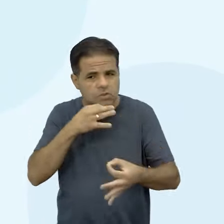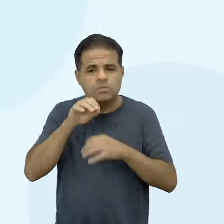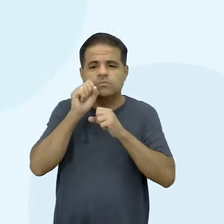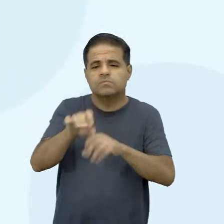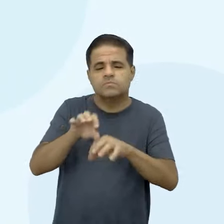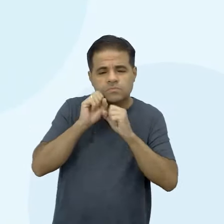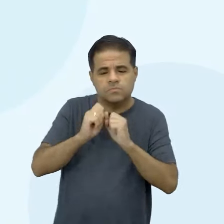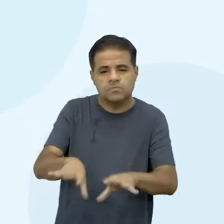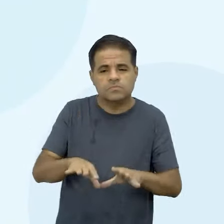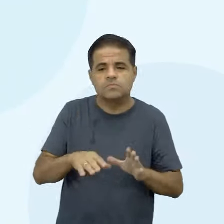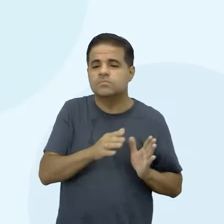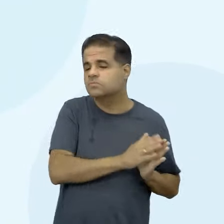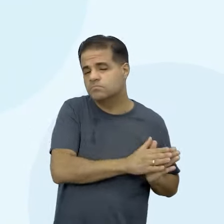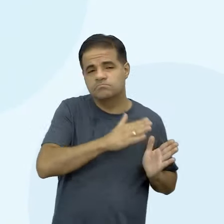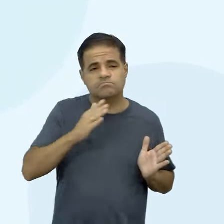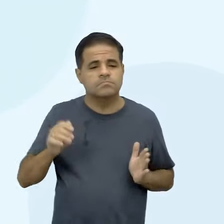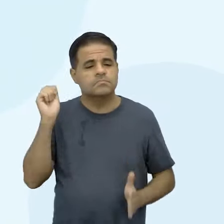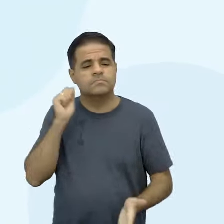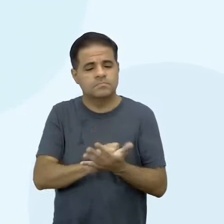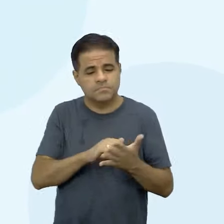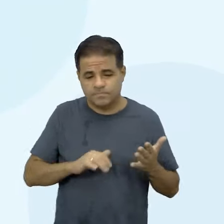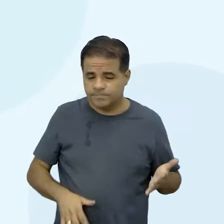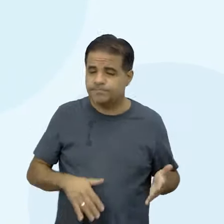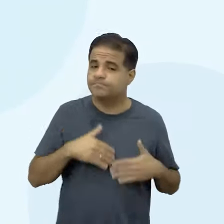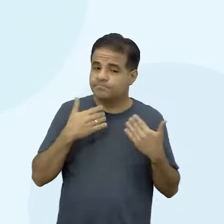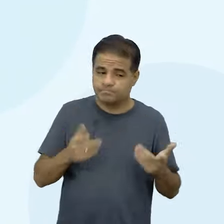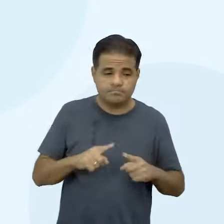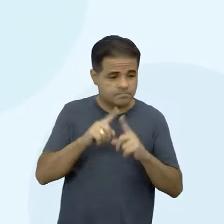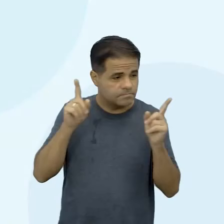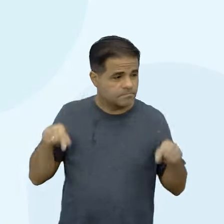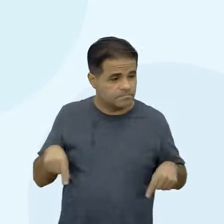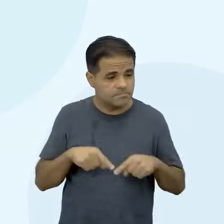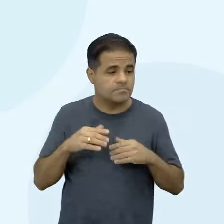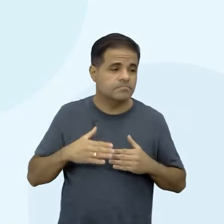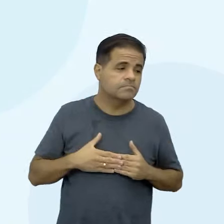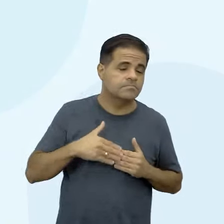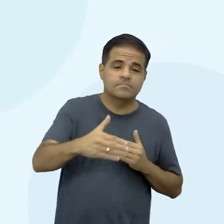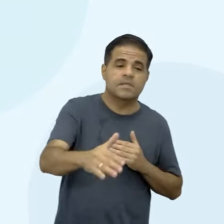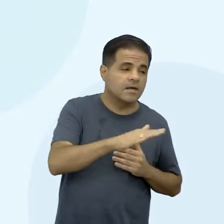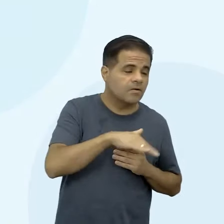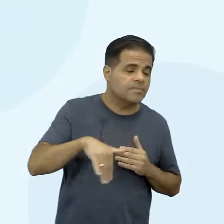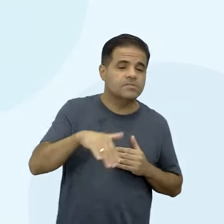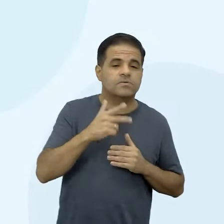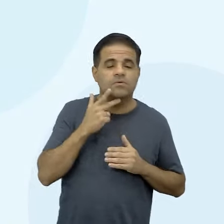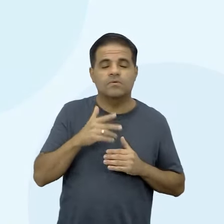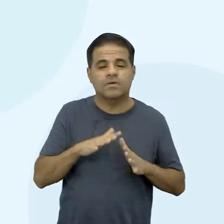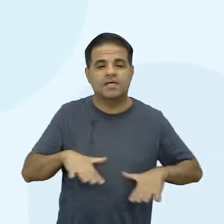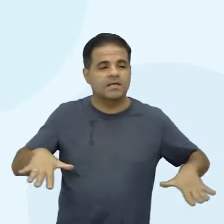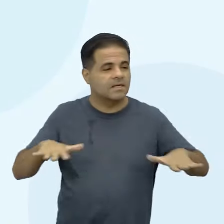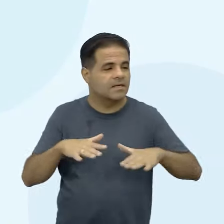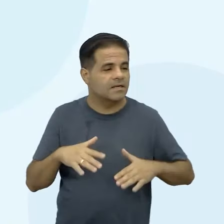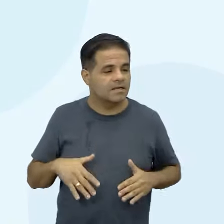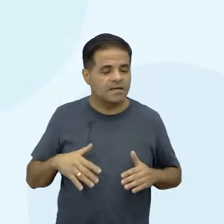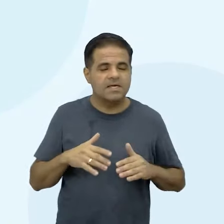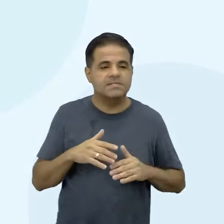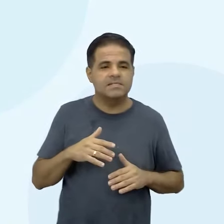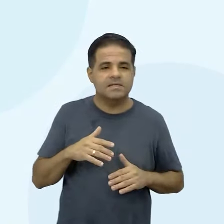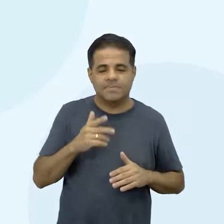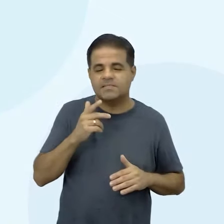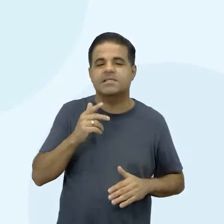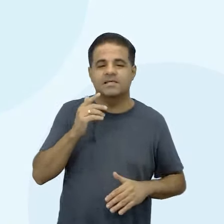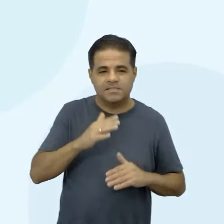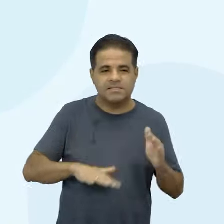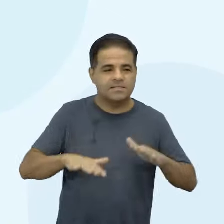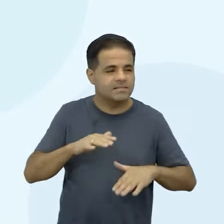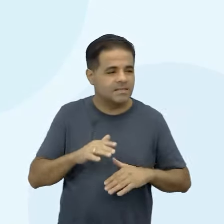orientando aí nas atividades, e um quadrinho chamado de olho na integração. esse quadrinho, ele vai ser o responsável